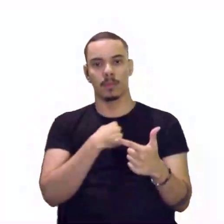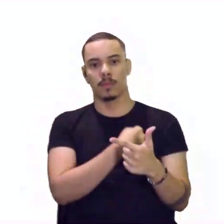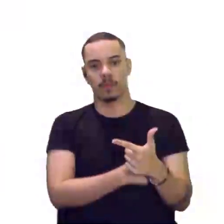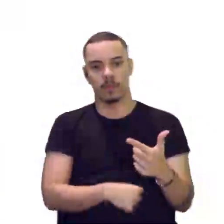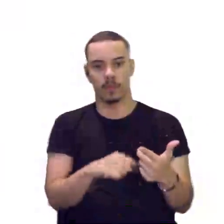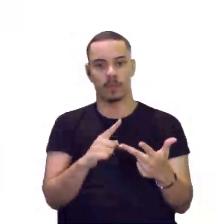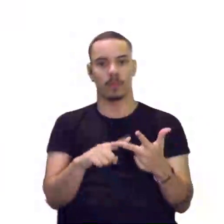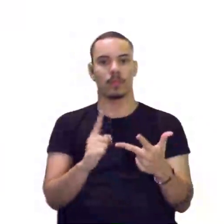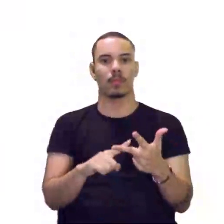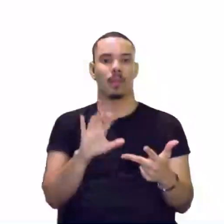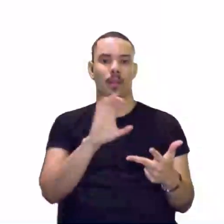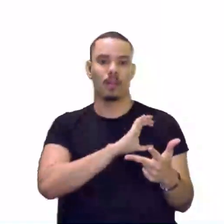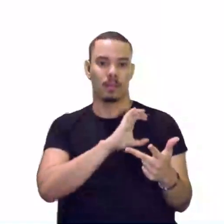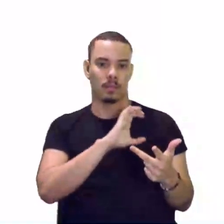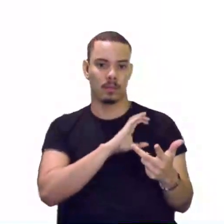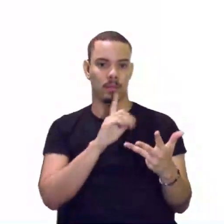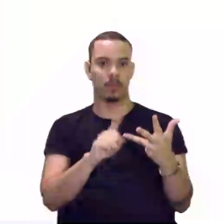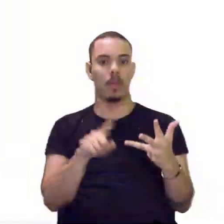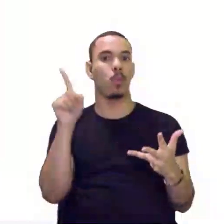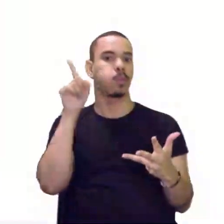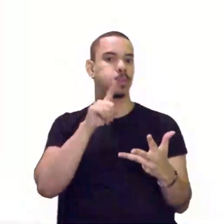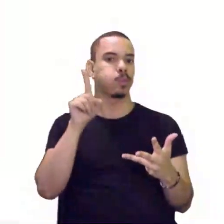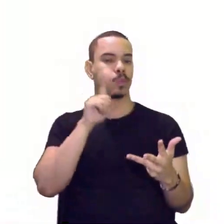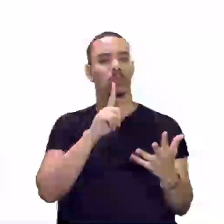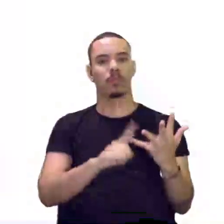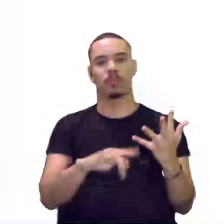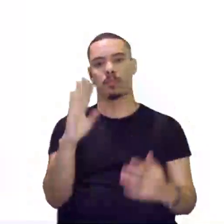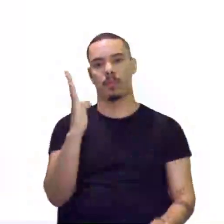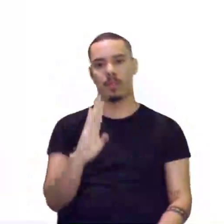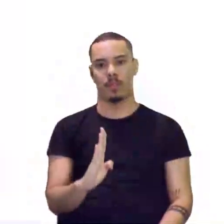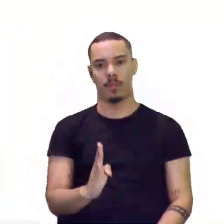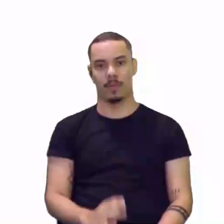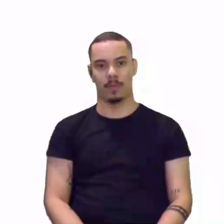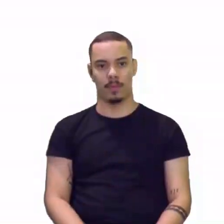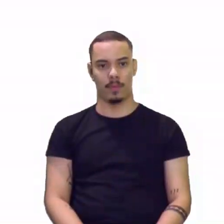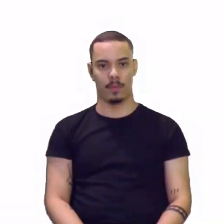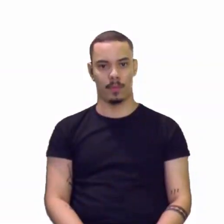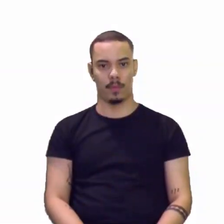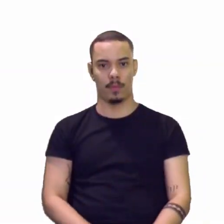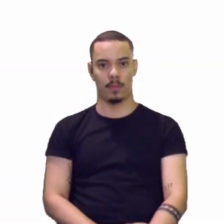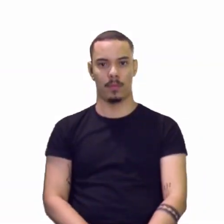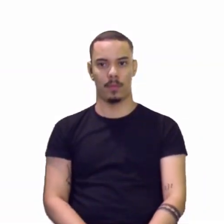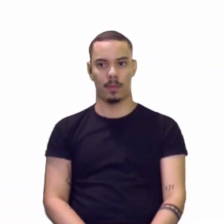China, Canadá e Estados Unidos. Isso. Certo? Interessante. Vamos lá.